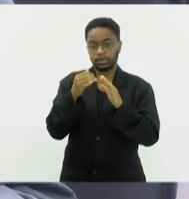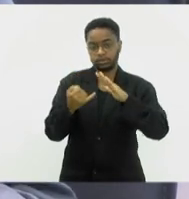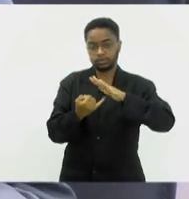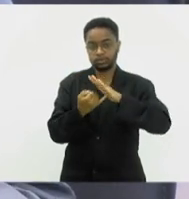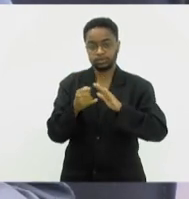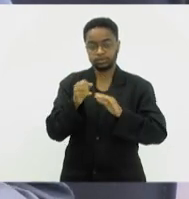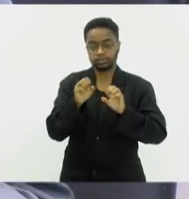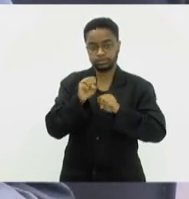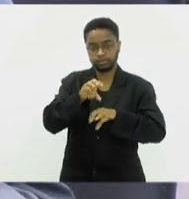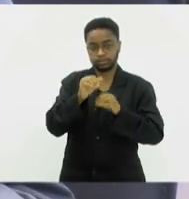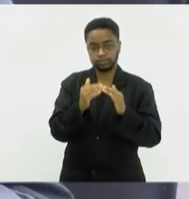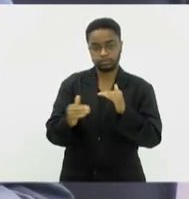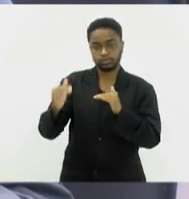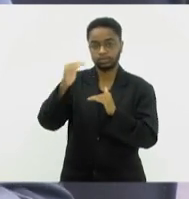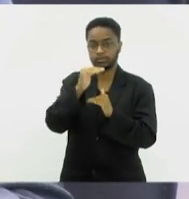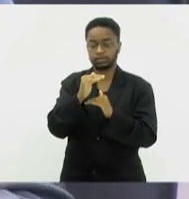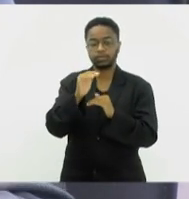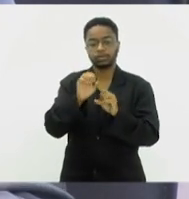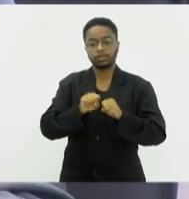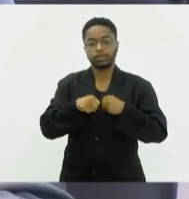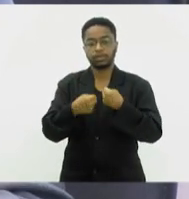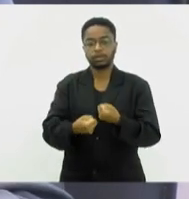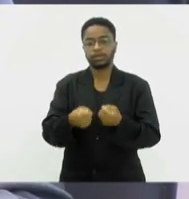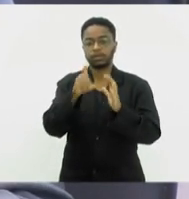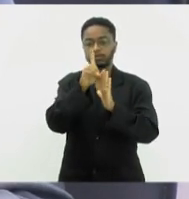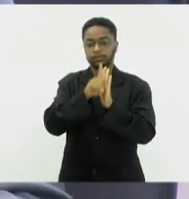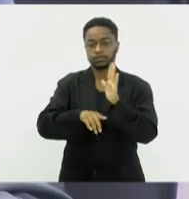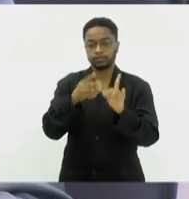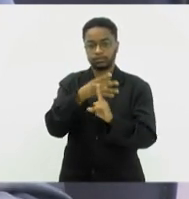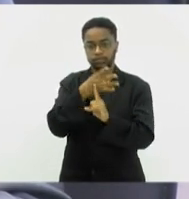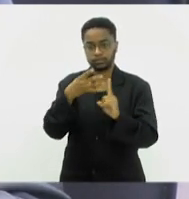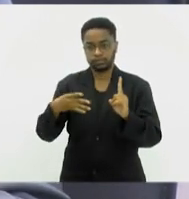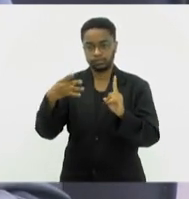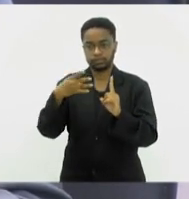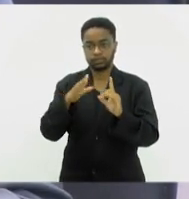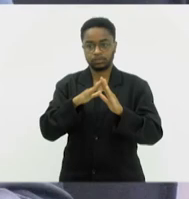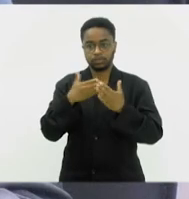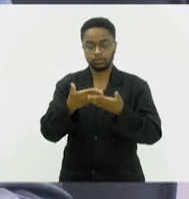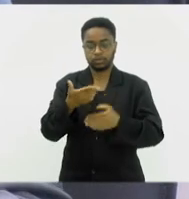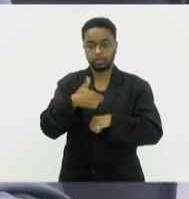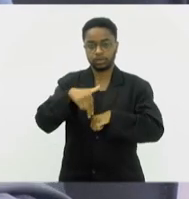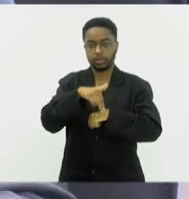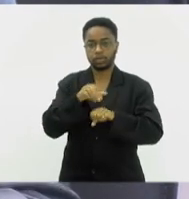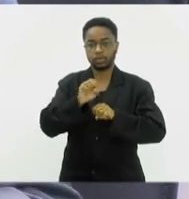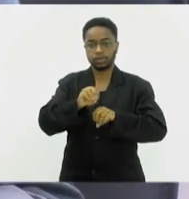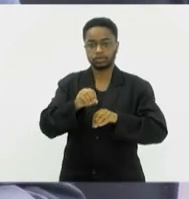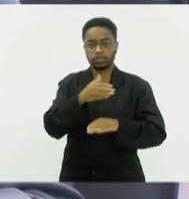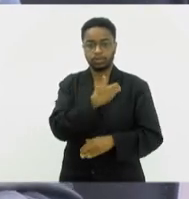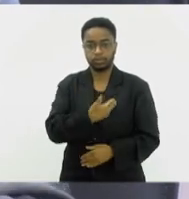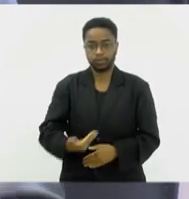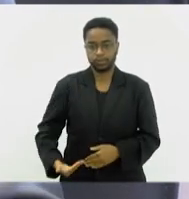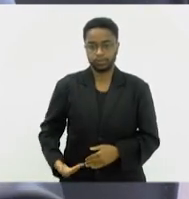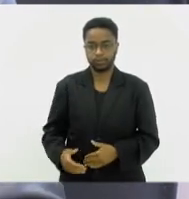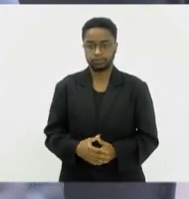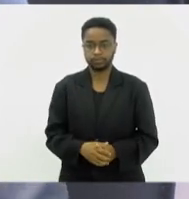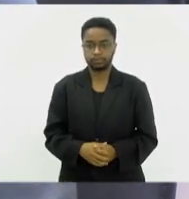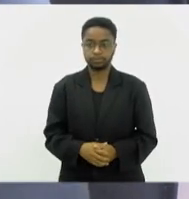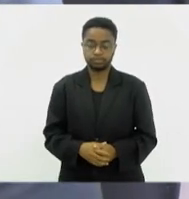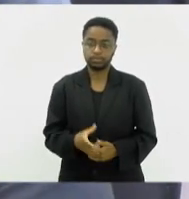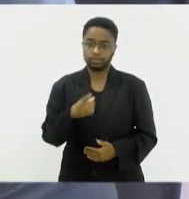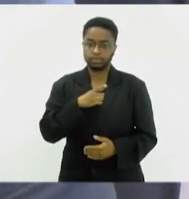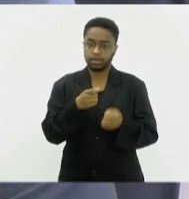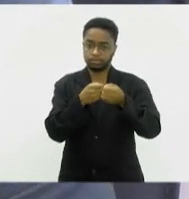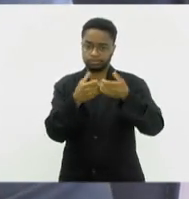Superior no Município em Defesa dos Direitos dos LGBTs, Escola Nacional de Educação Pública. Enfim, tem um